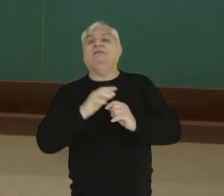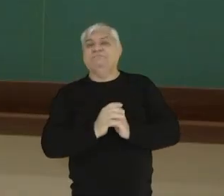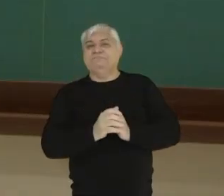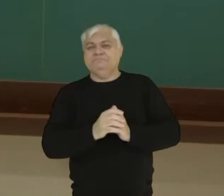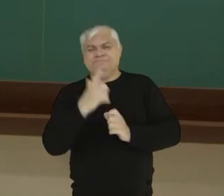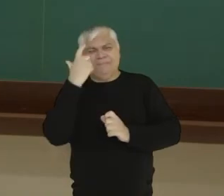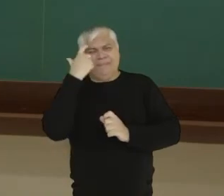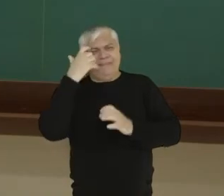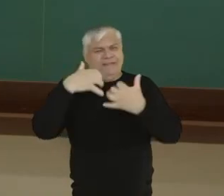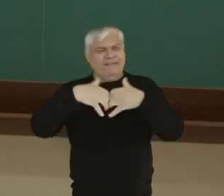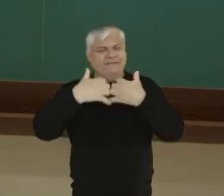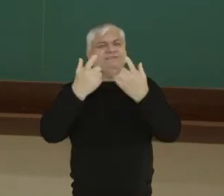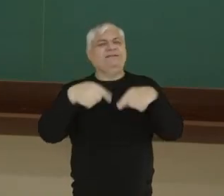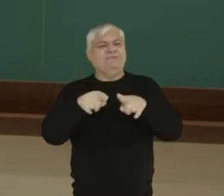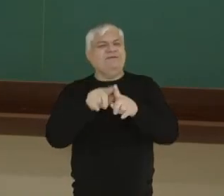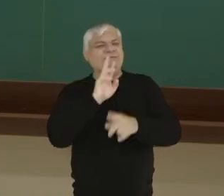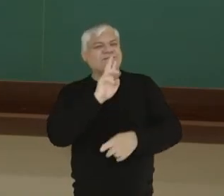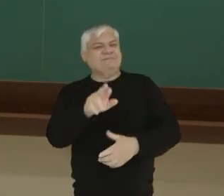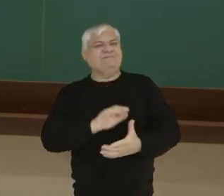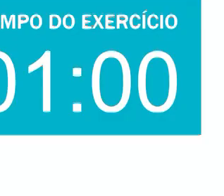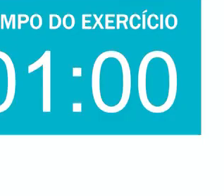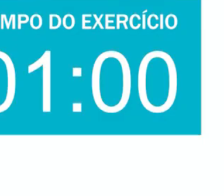Pense um pouquinho e a gente já volta com a resposta.